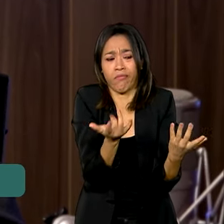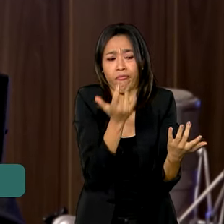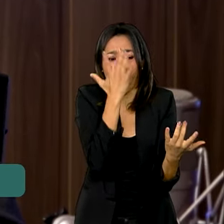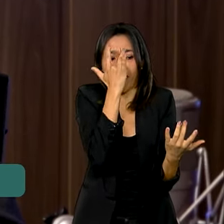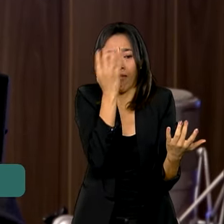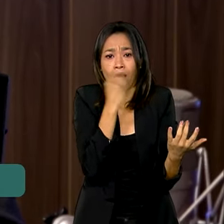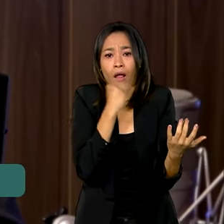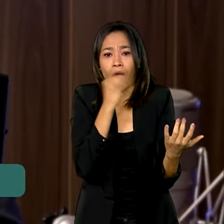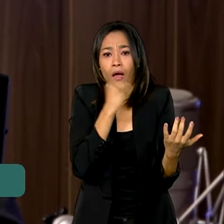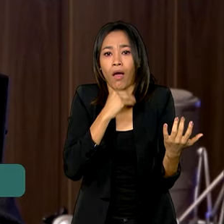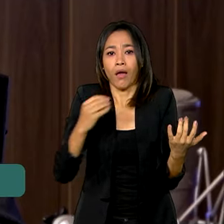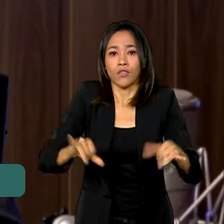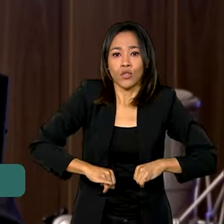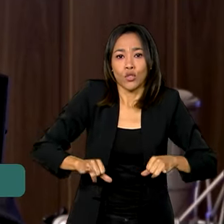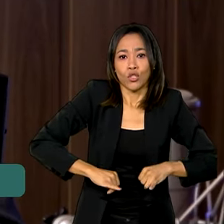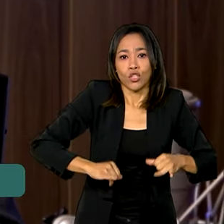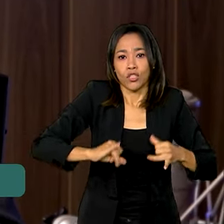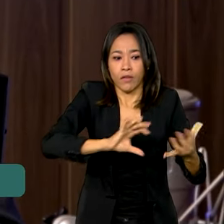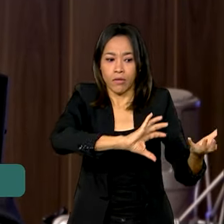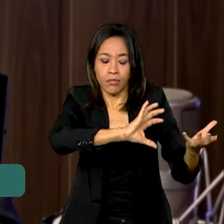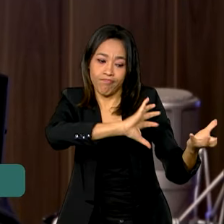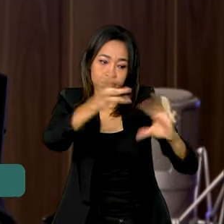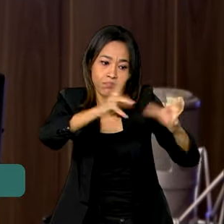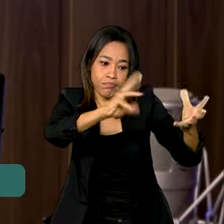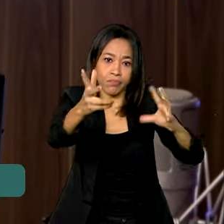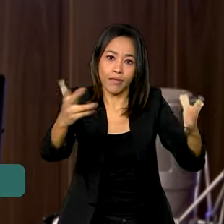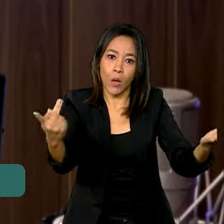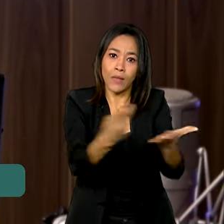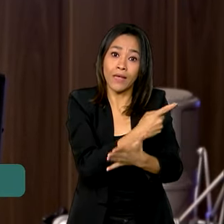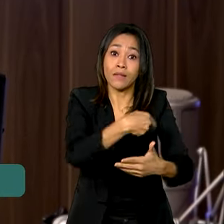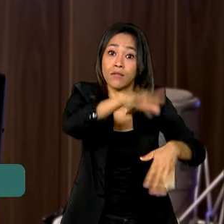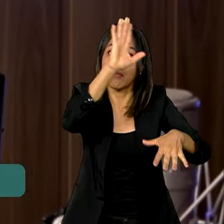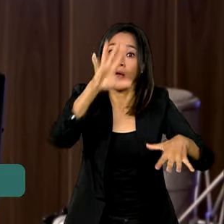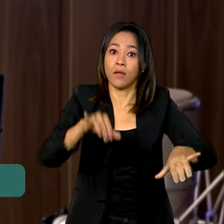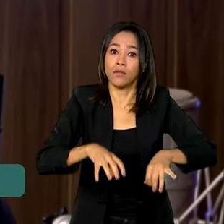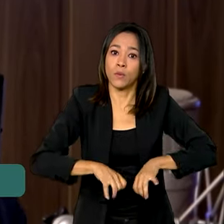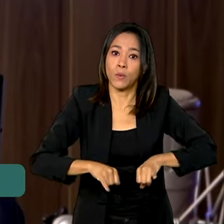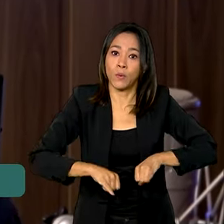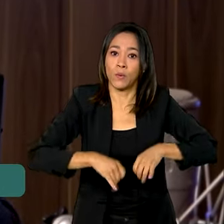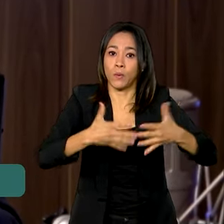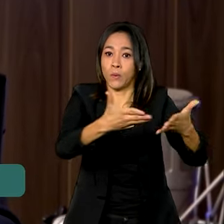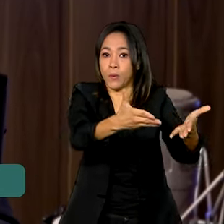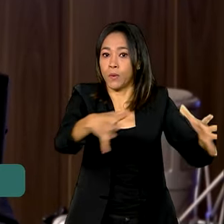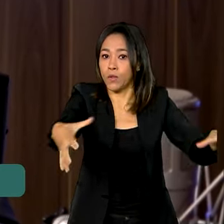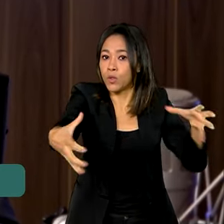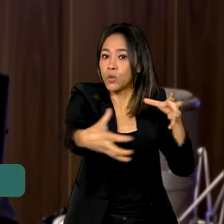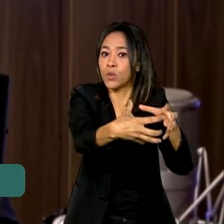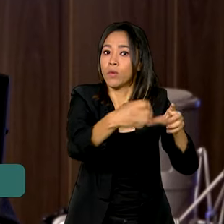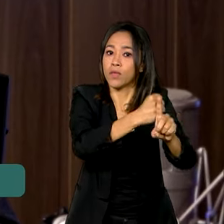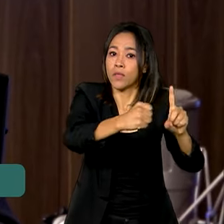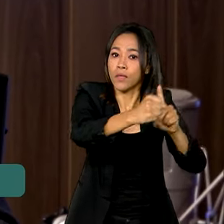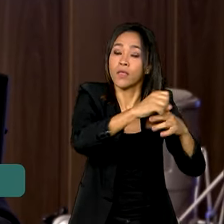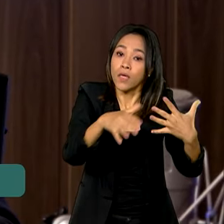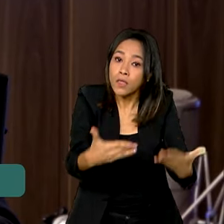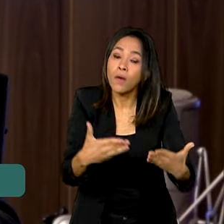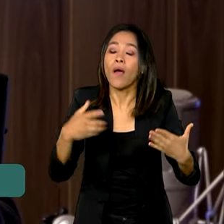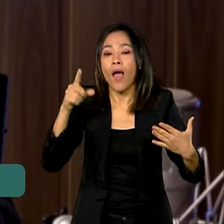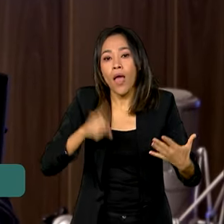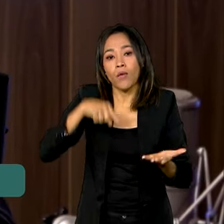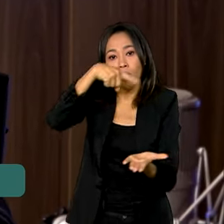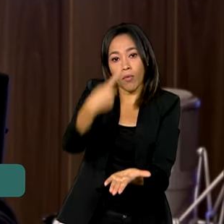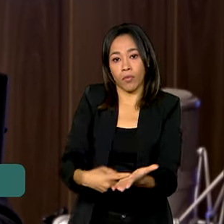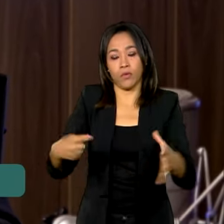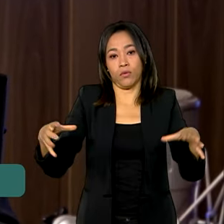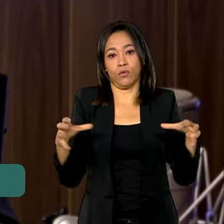sofrer esse desastre são os que acabam sendo mais atingidos então é um compromisso do 20 da da